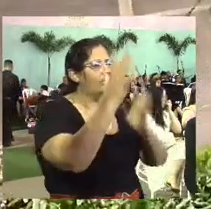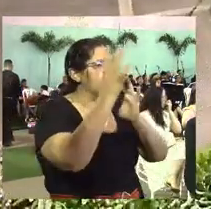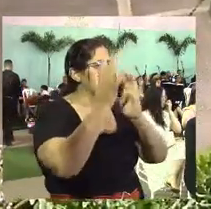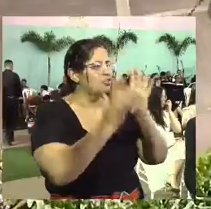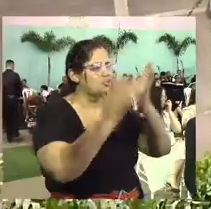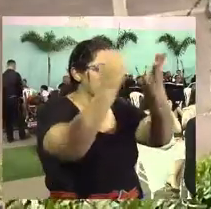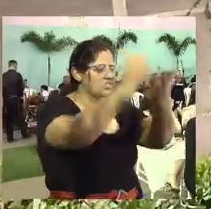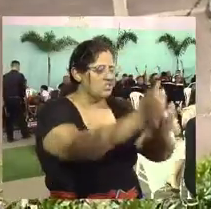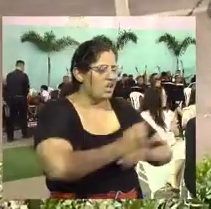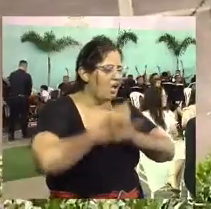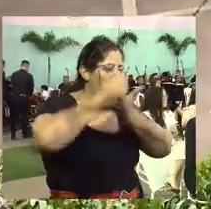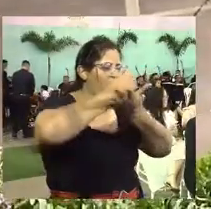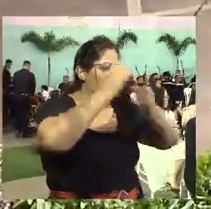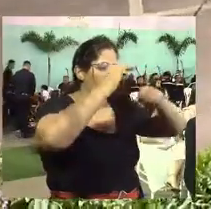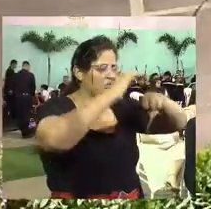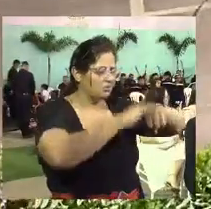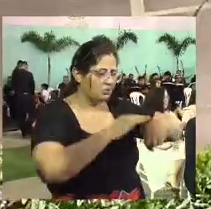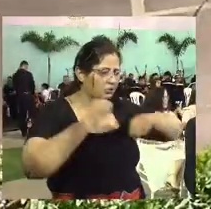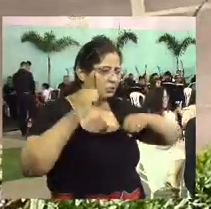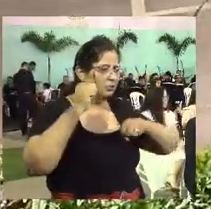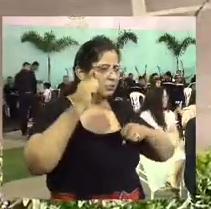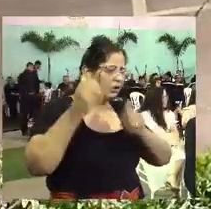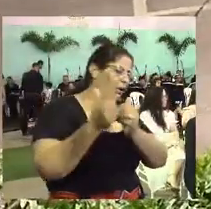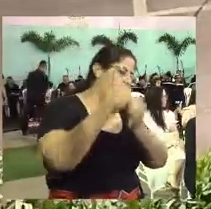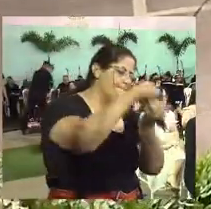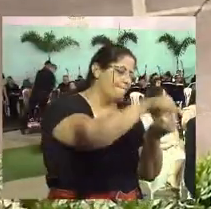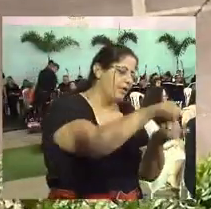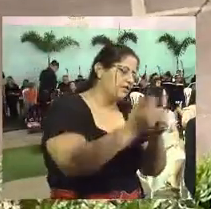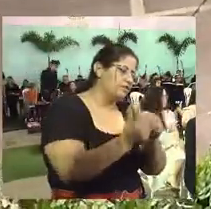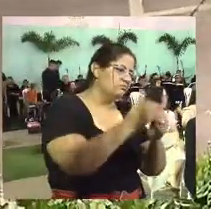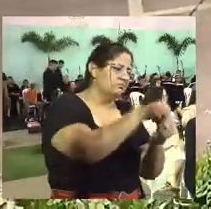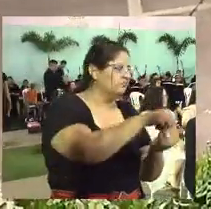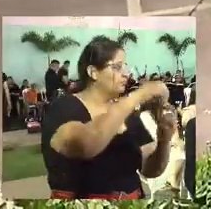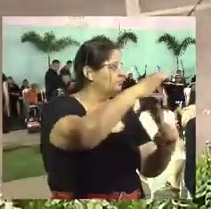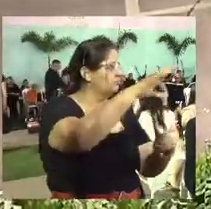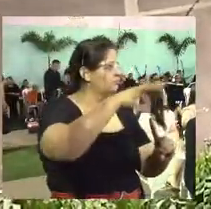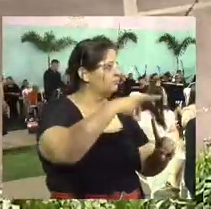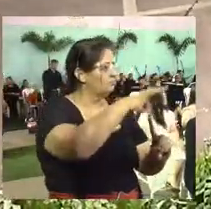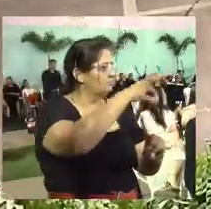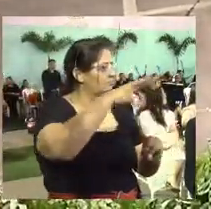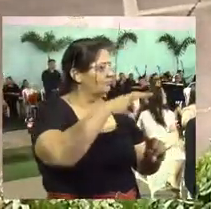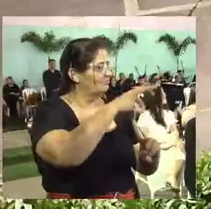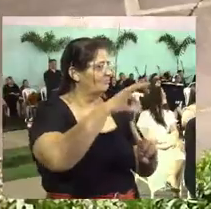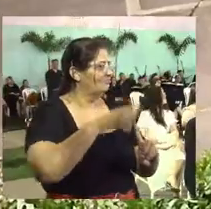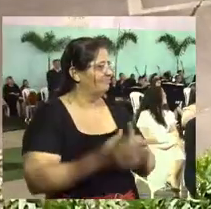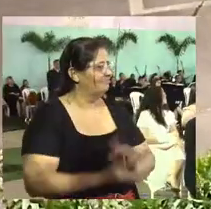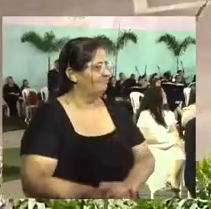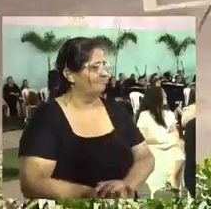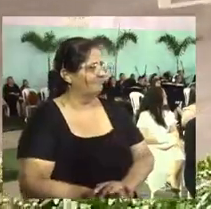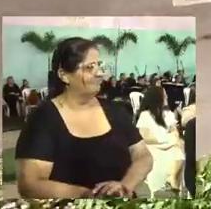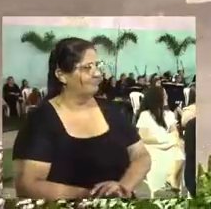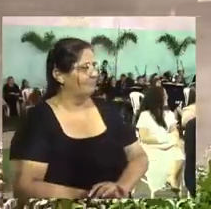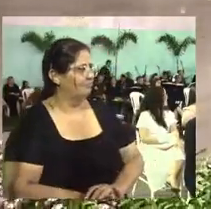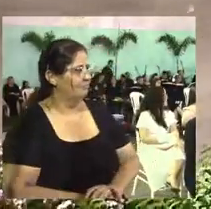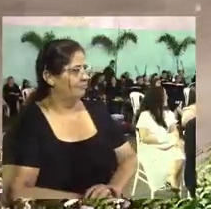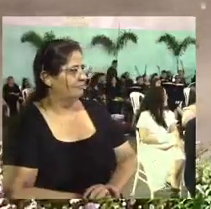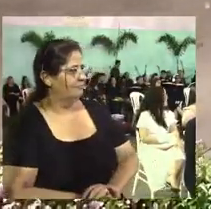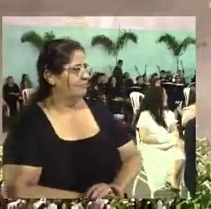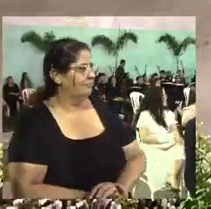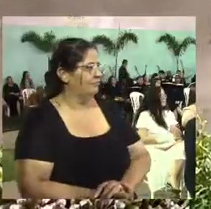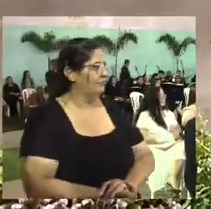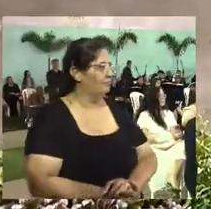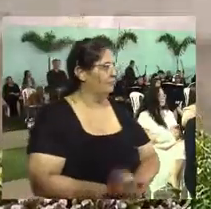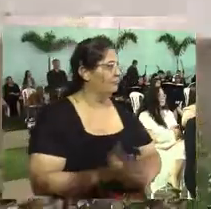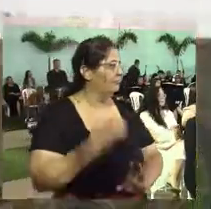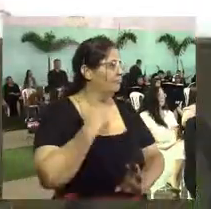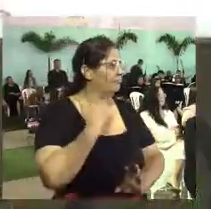Ele cura batiza com Espírito Santo em breve voltará Olha lá olha as almas chegando coloca para acertar a minha por favor vamos